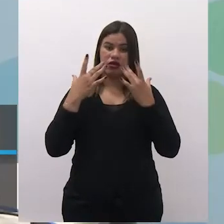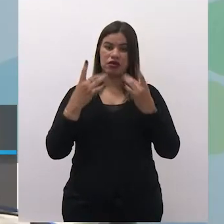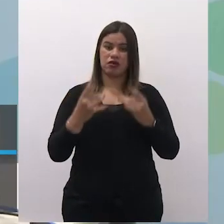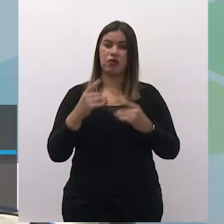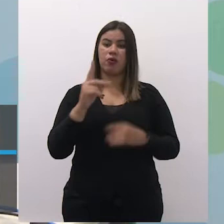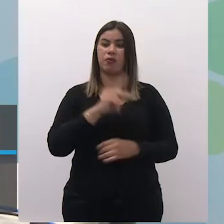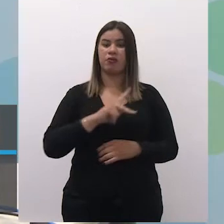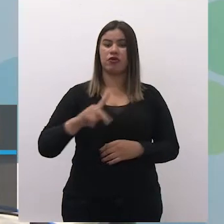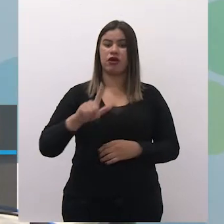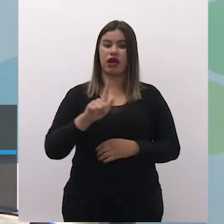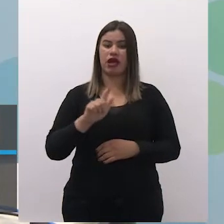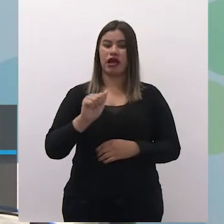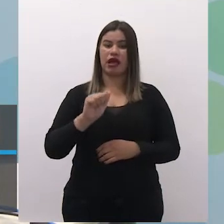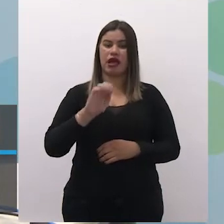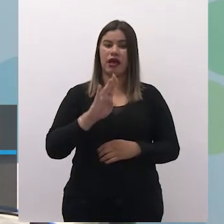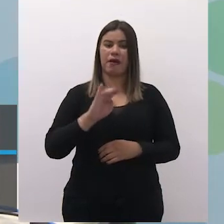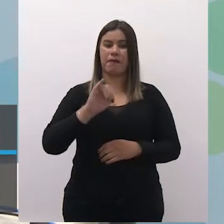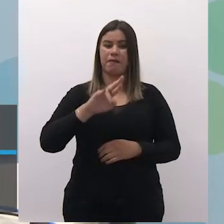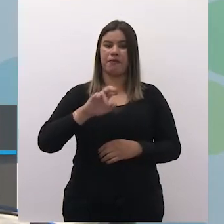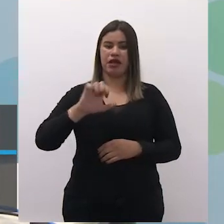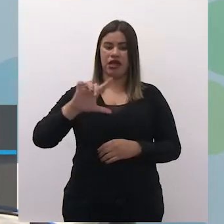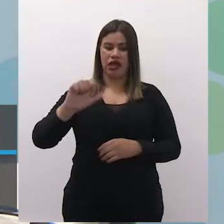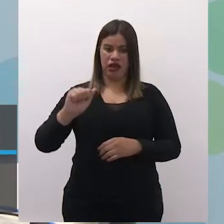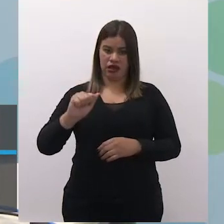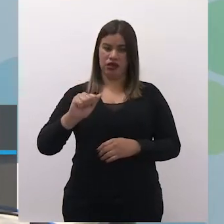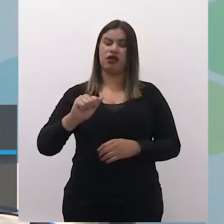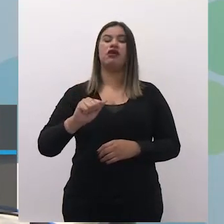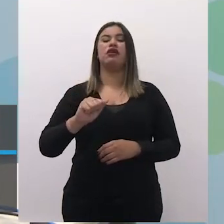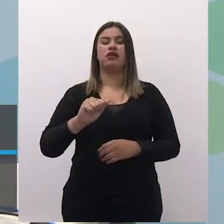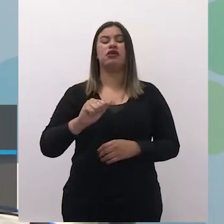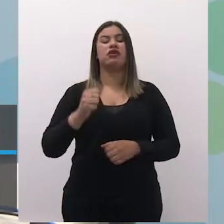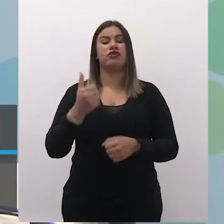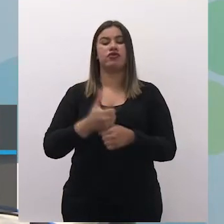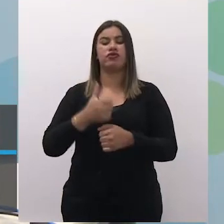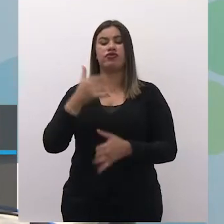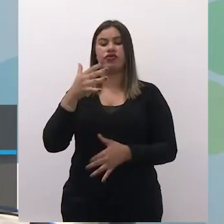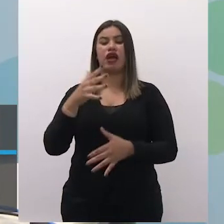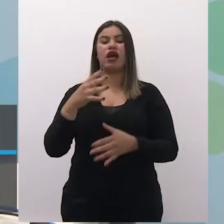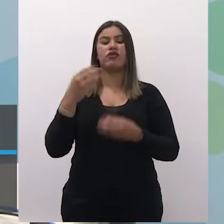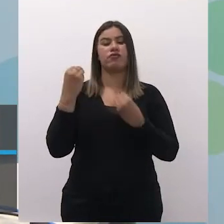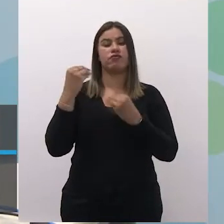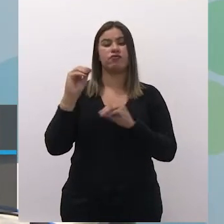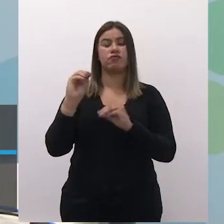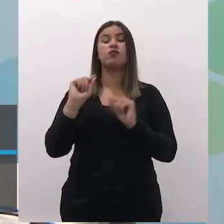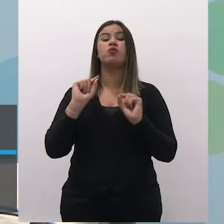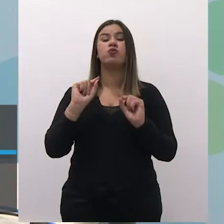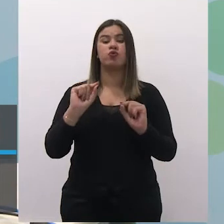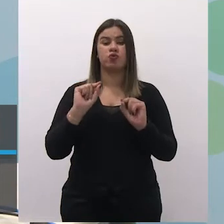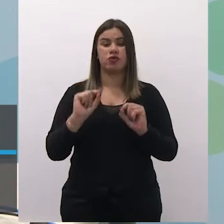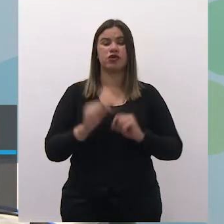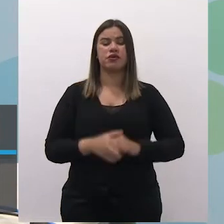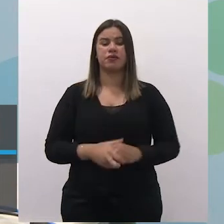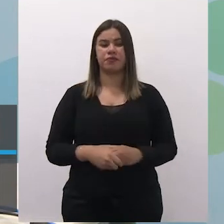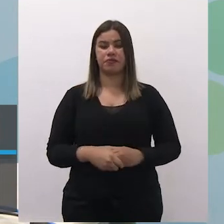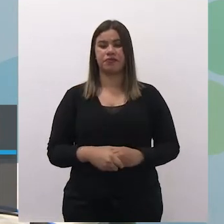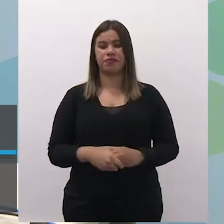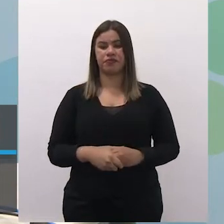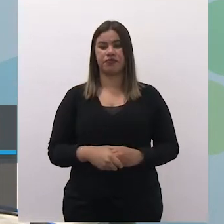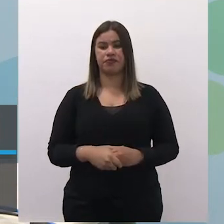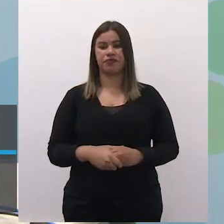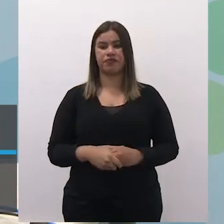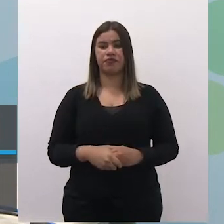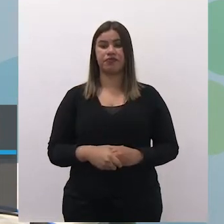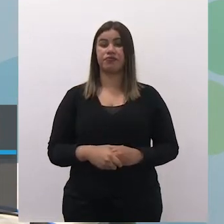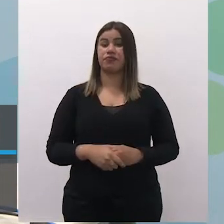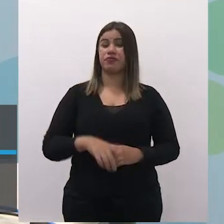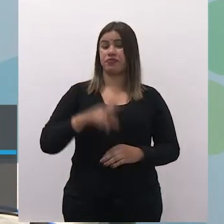professora Gabriela participou novamente aqui no nosso chat, e ela colocou o seguinte comentário: